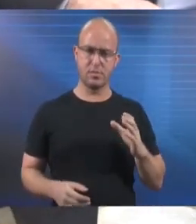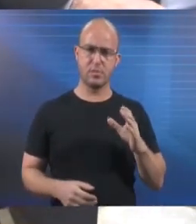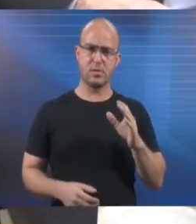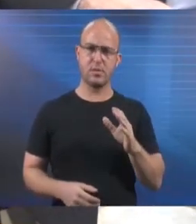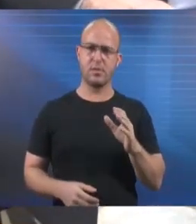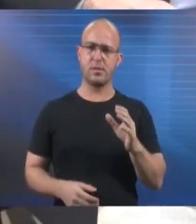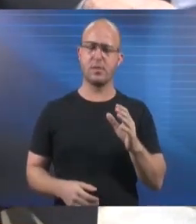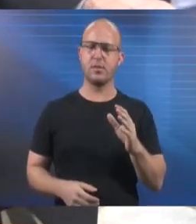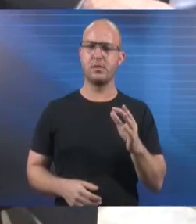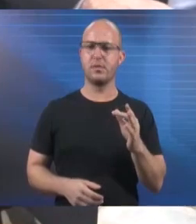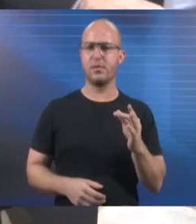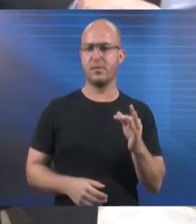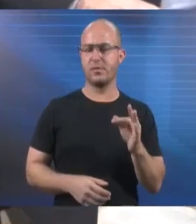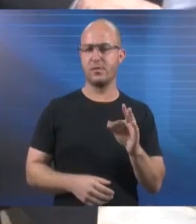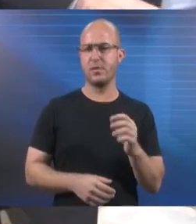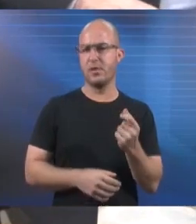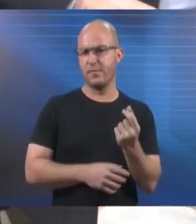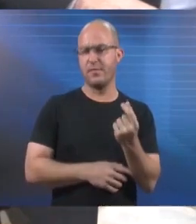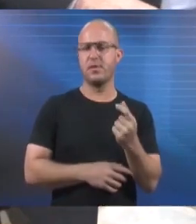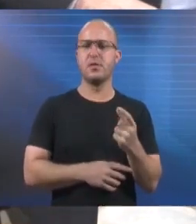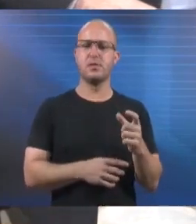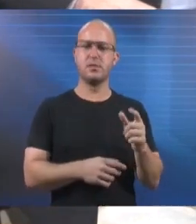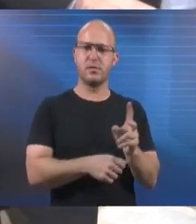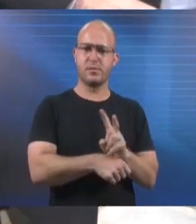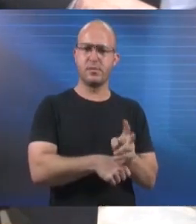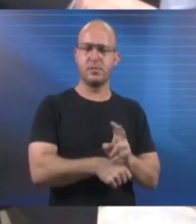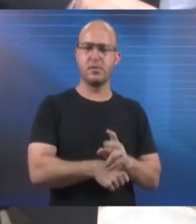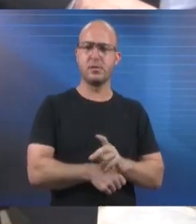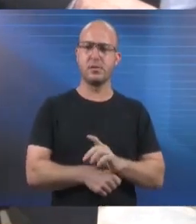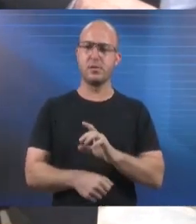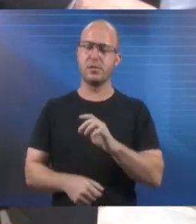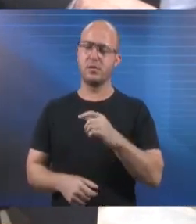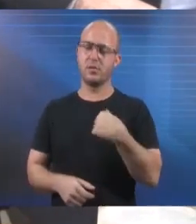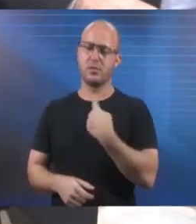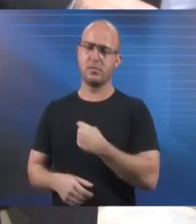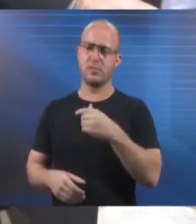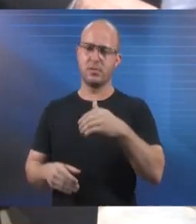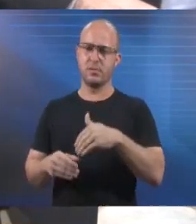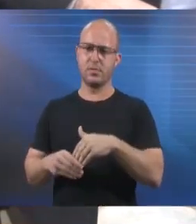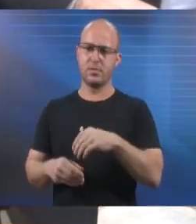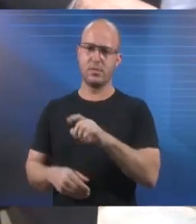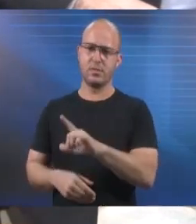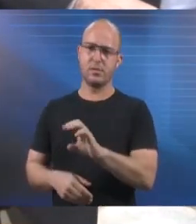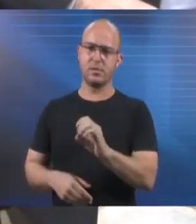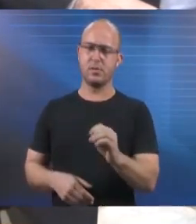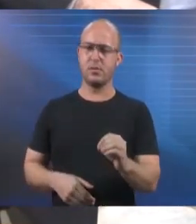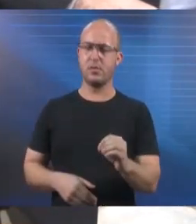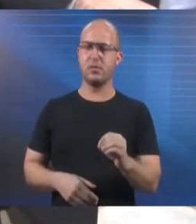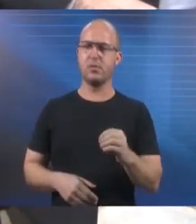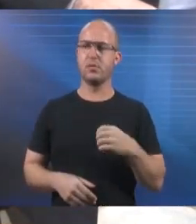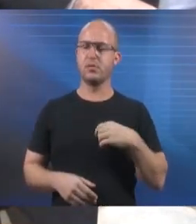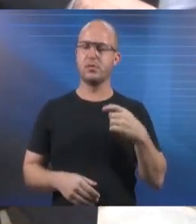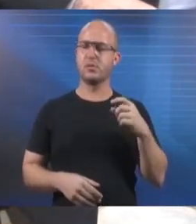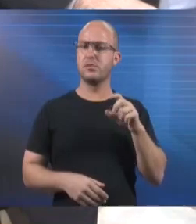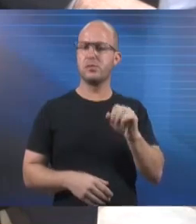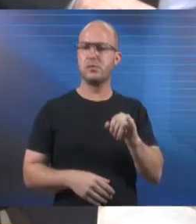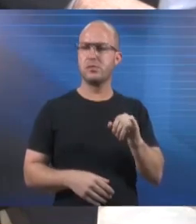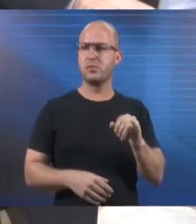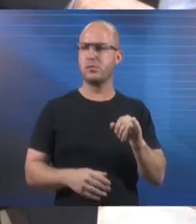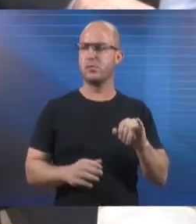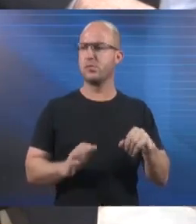l eu se alguém levantou a tese de postergação de Eu acho que eu quero só